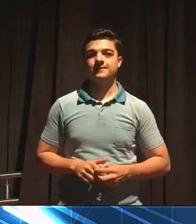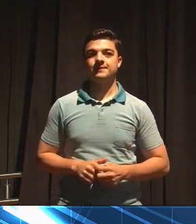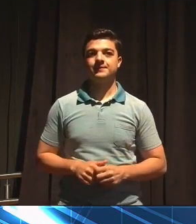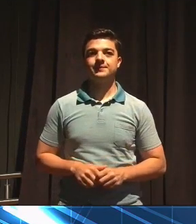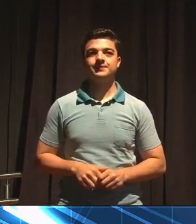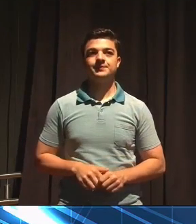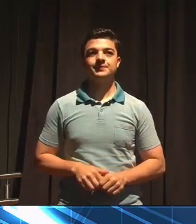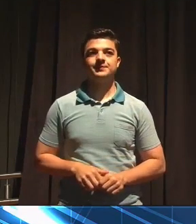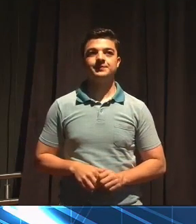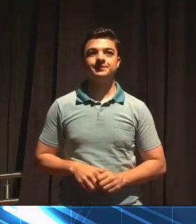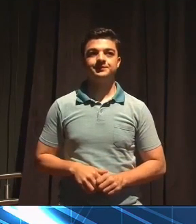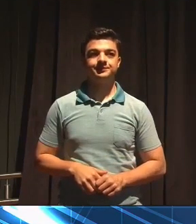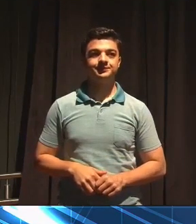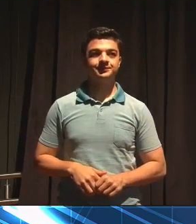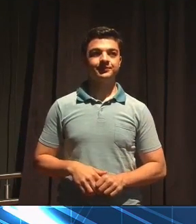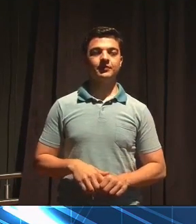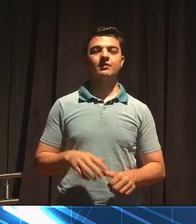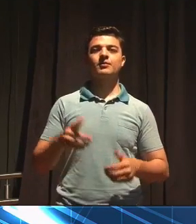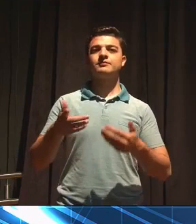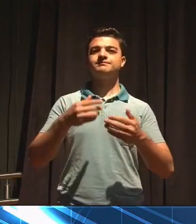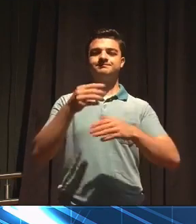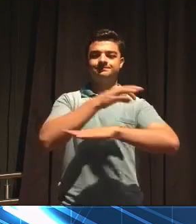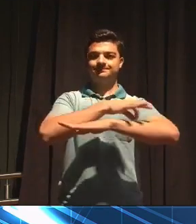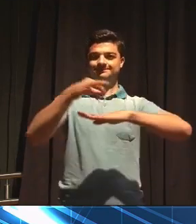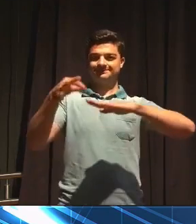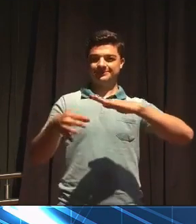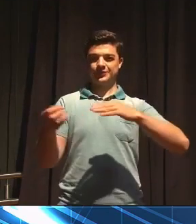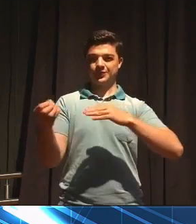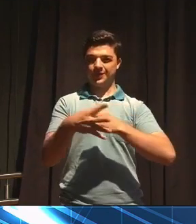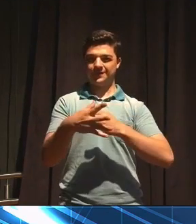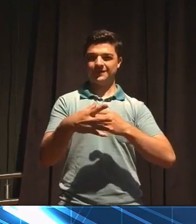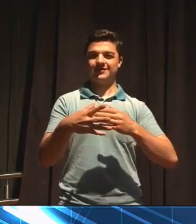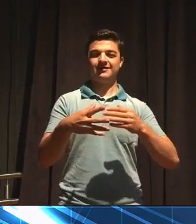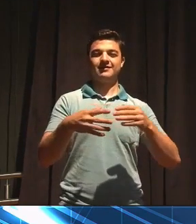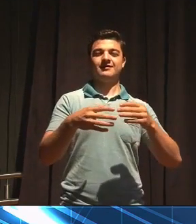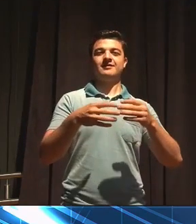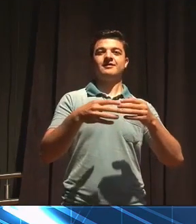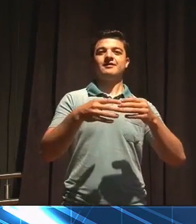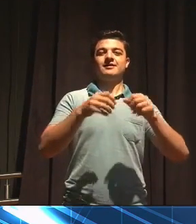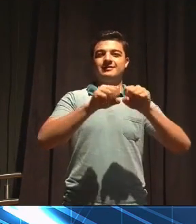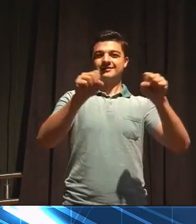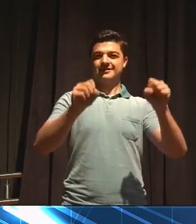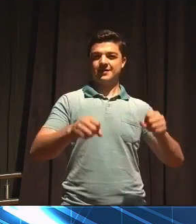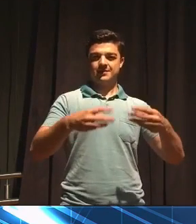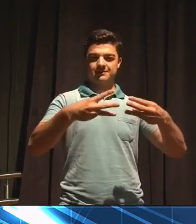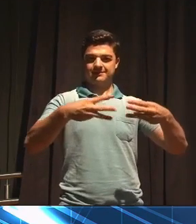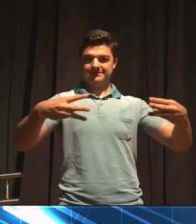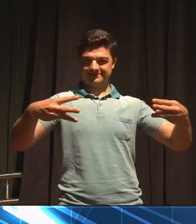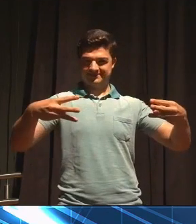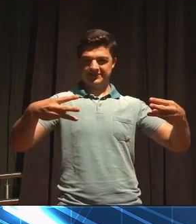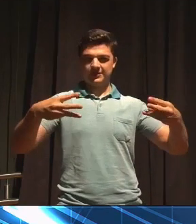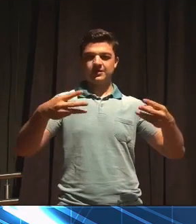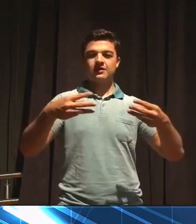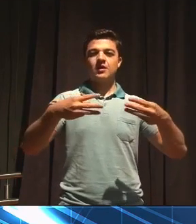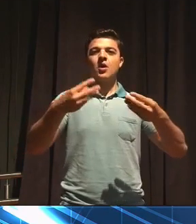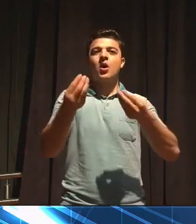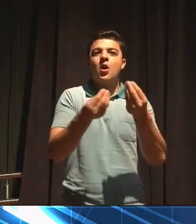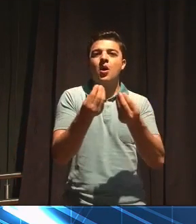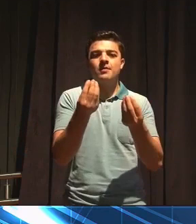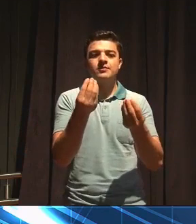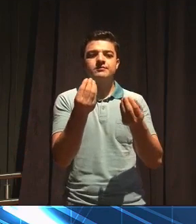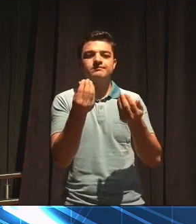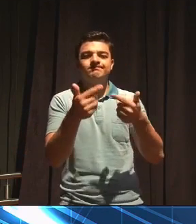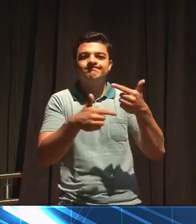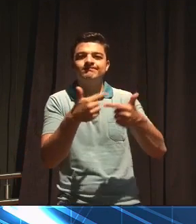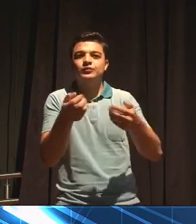Mas como nós começamos a adotar essa arquitetura nova aí de microserviços, de AWS e distribuída, nós começamos a ter